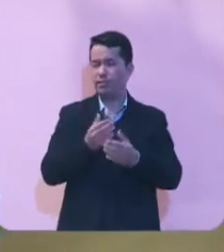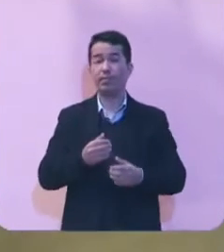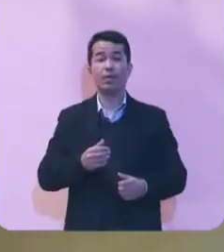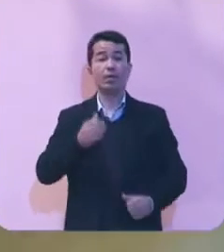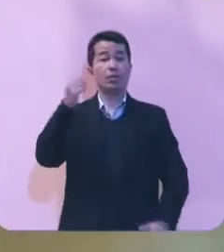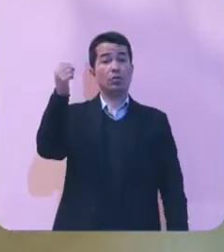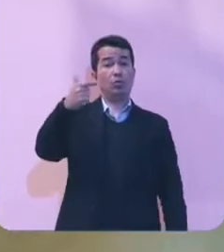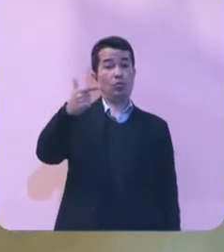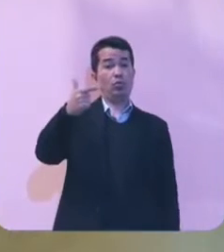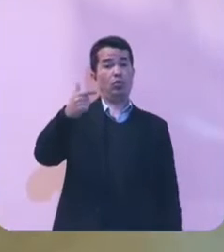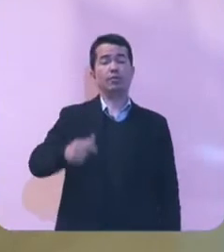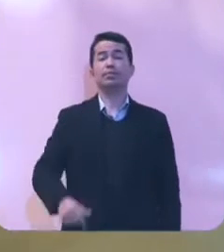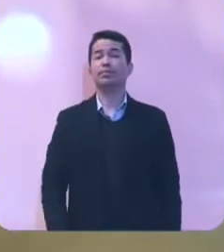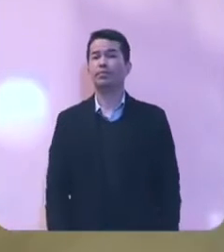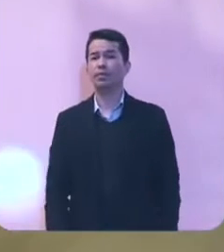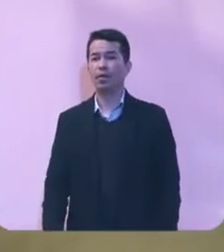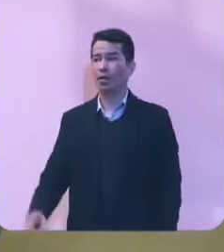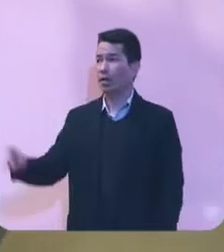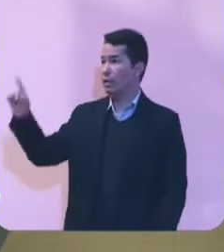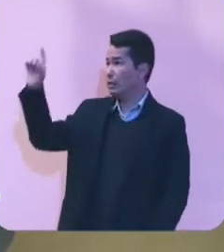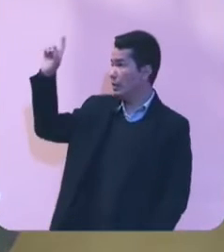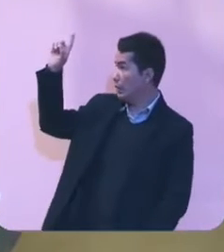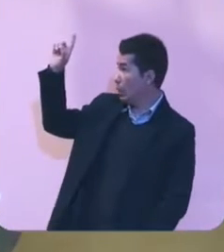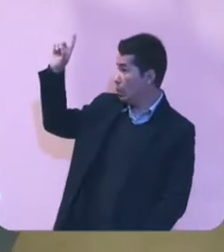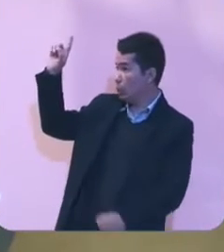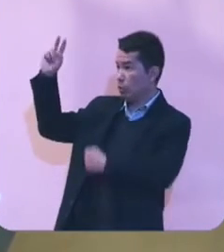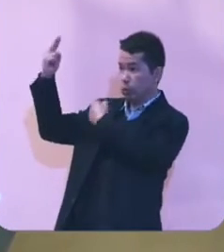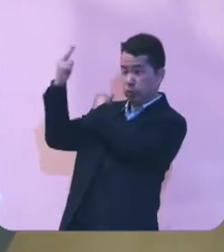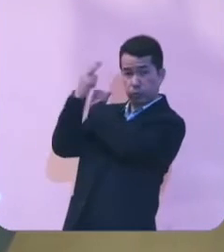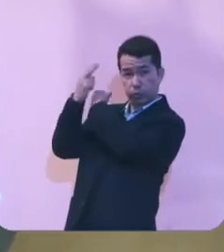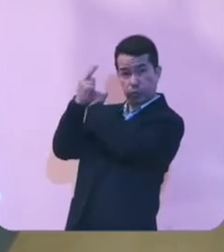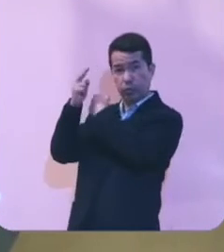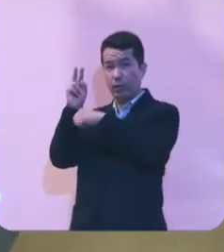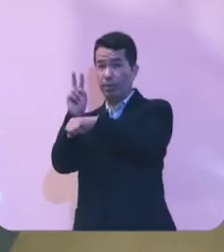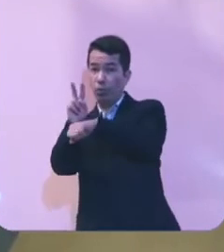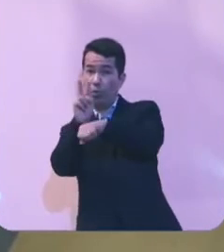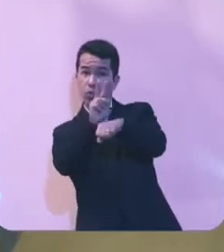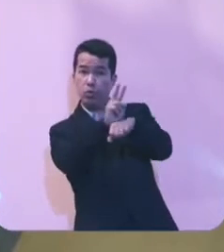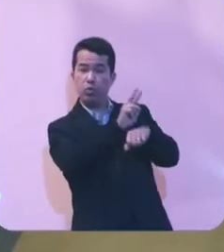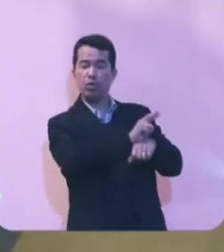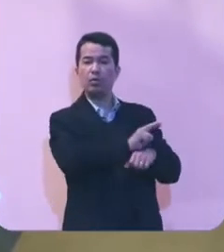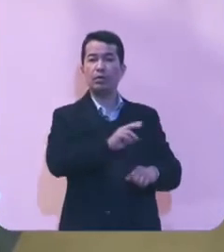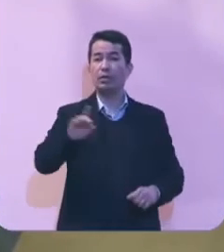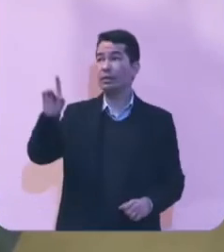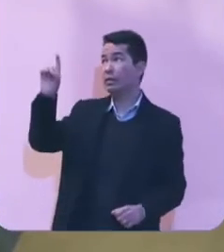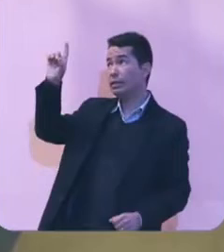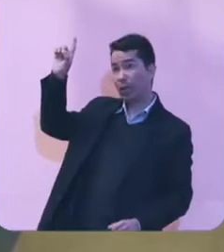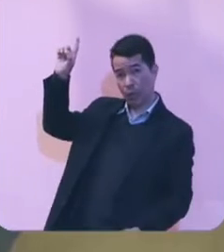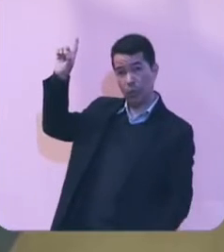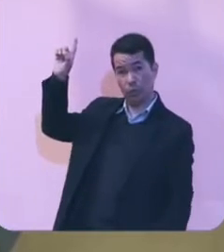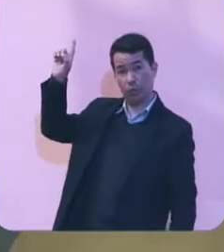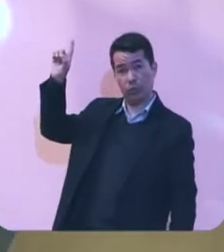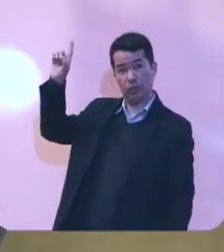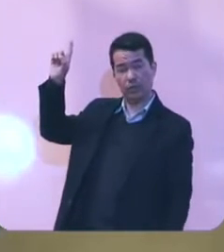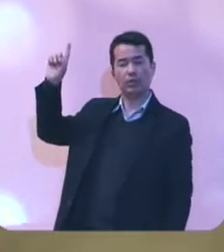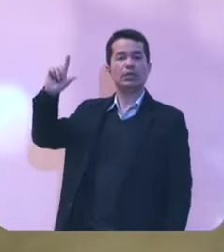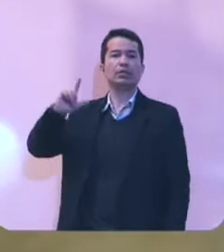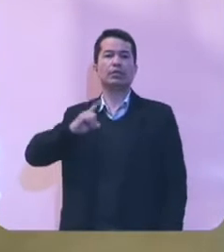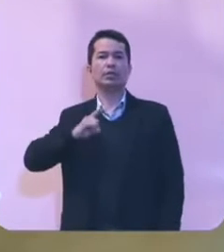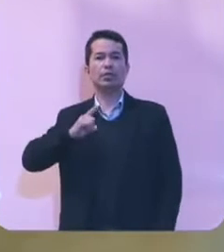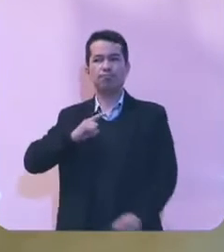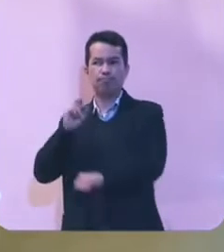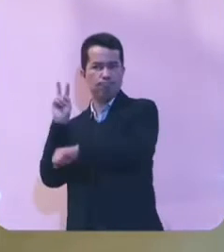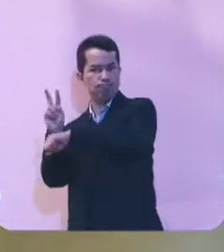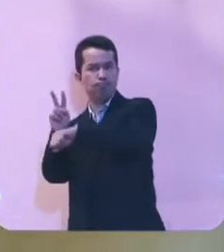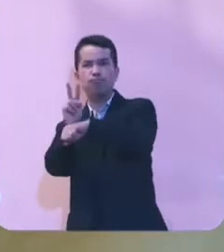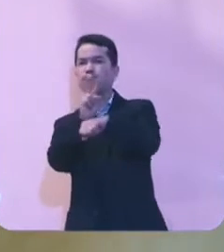pedido foi: Deus proteja, o Deus de Jacó, o nome do Deus de Jacó